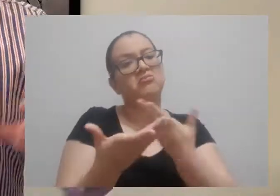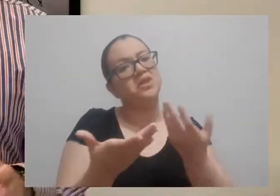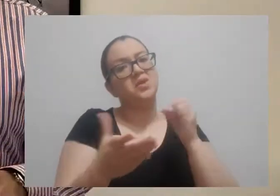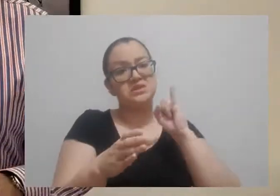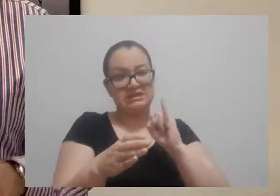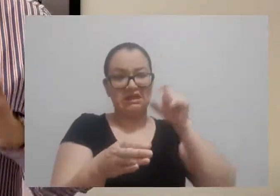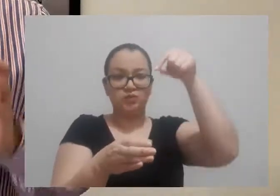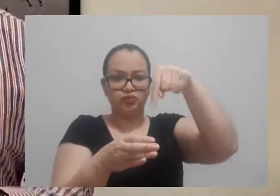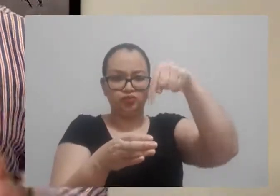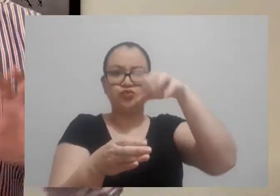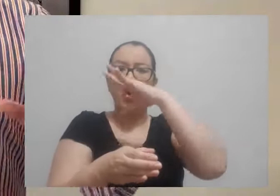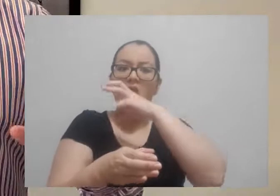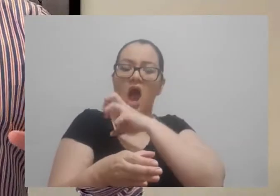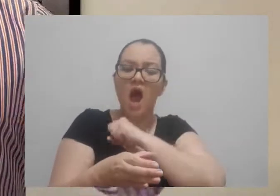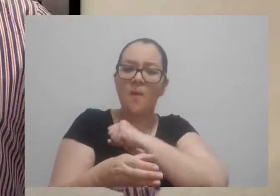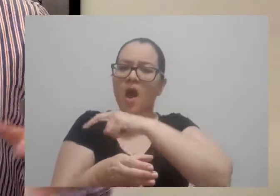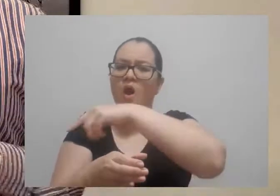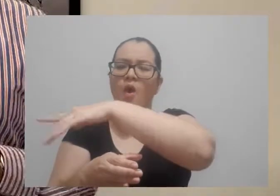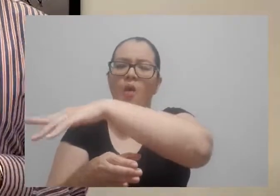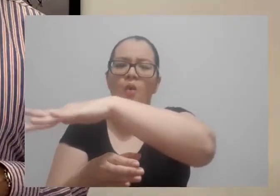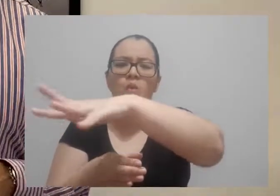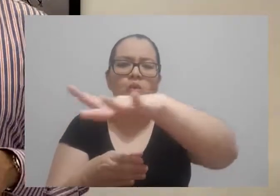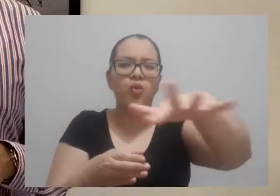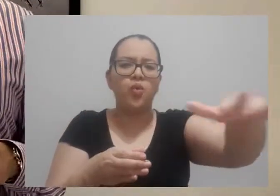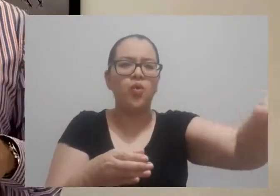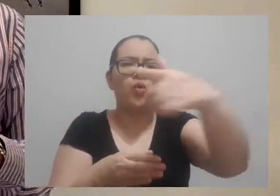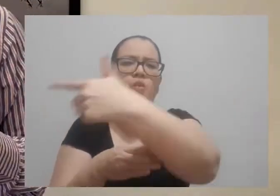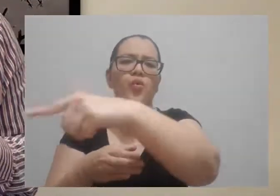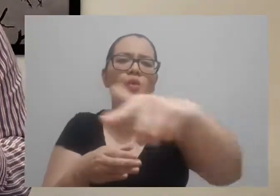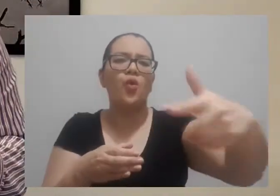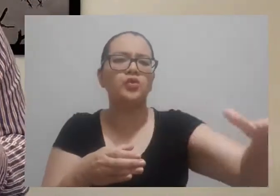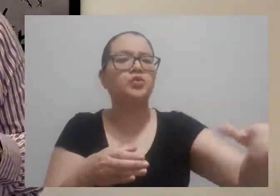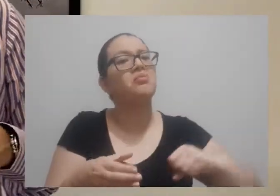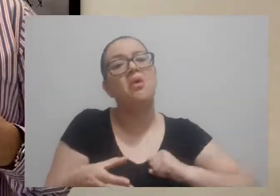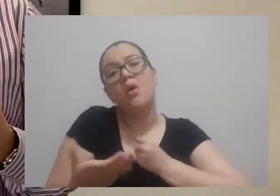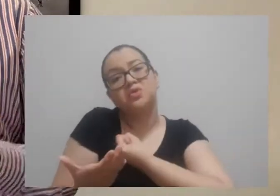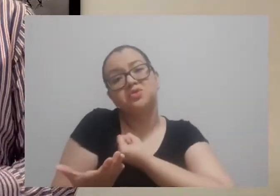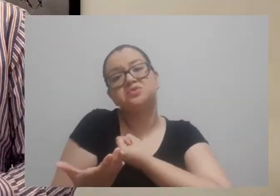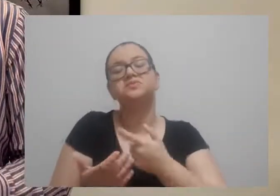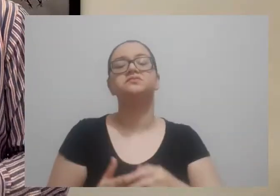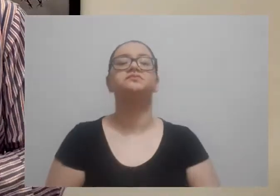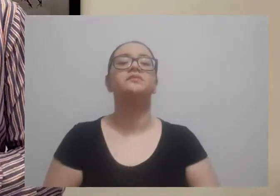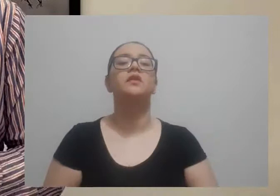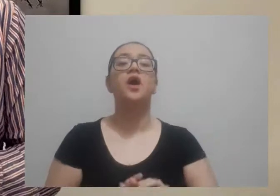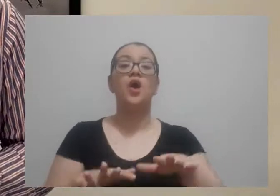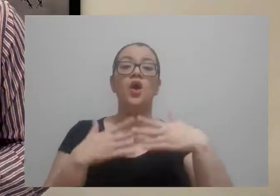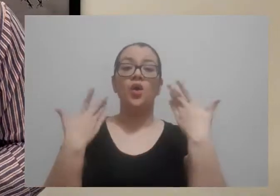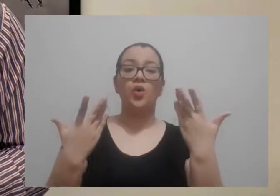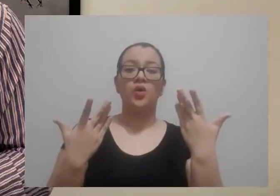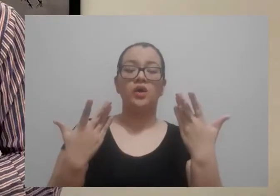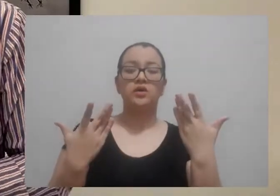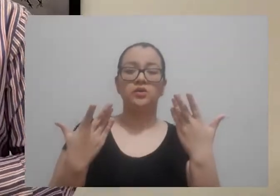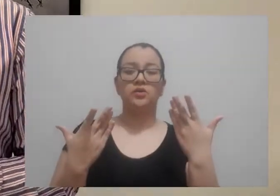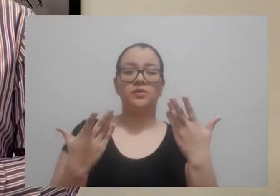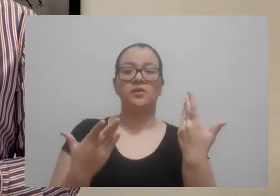nosso próximo, devemos odiar os nossos inimigos. E quando se refere à palavra próximo, nós temos aquela